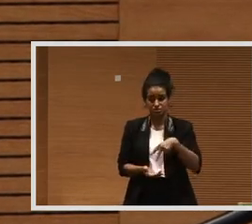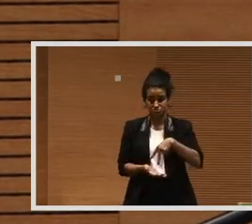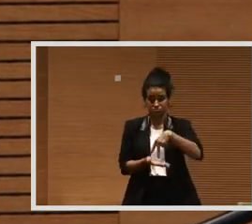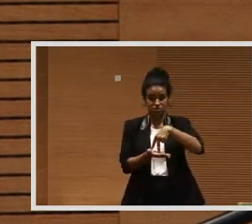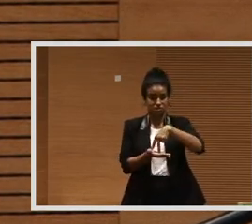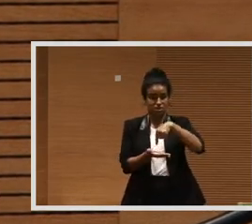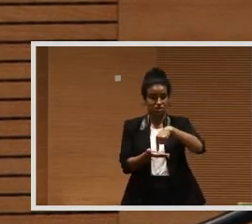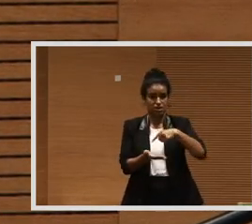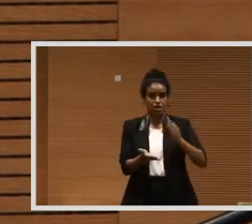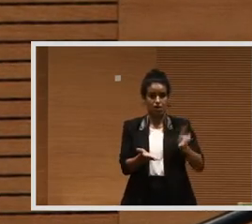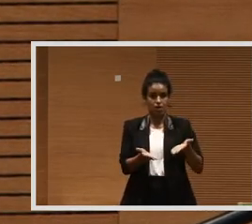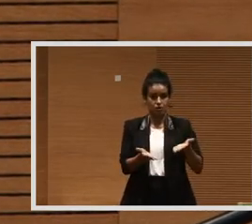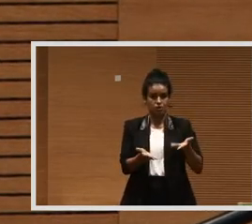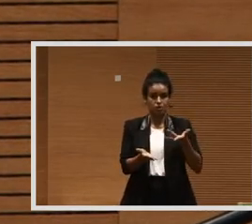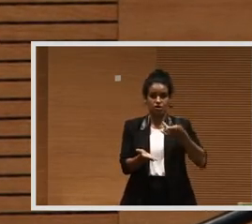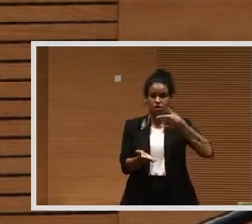renascer?